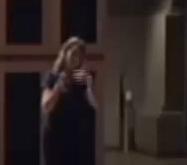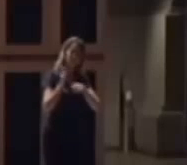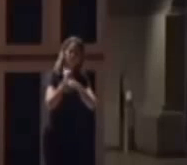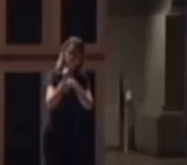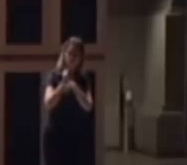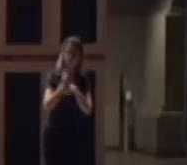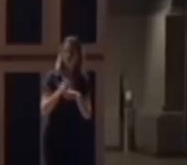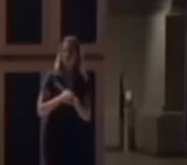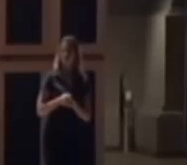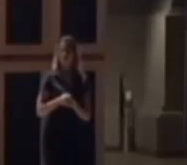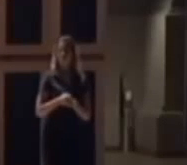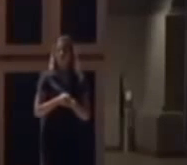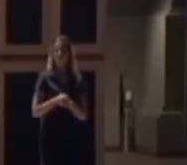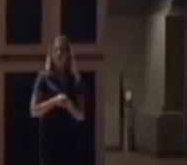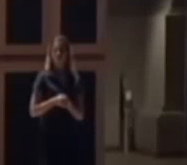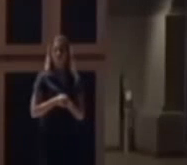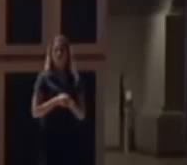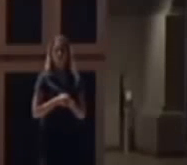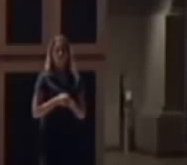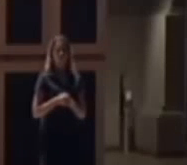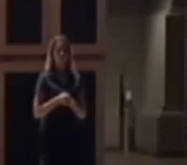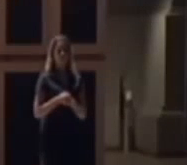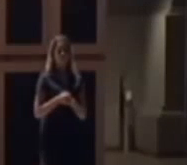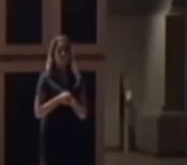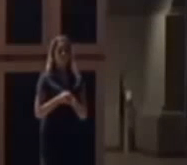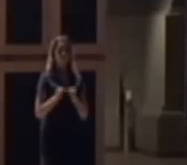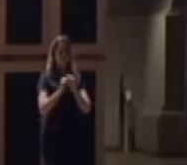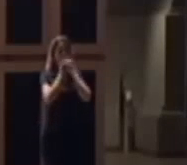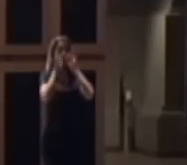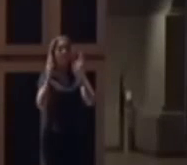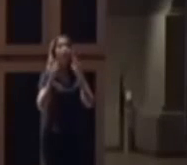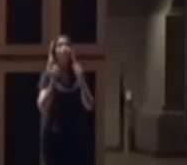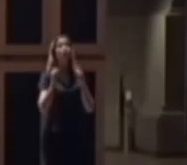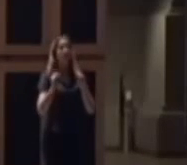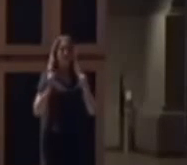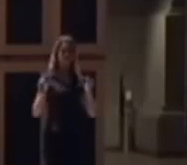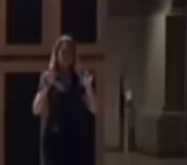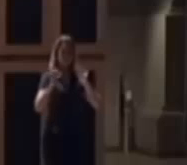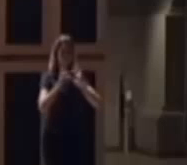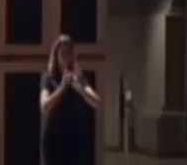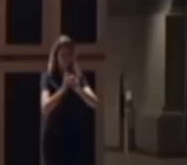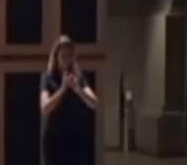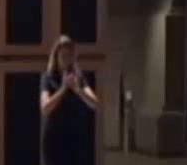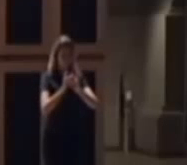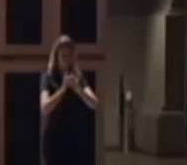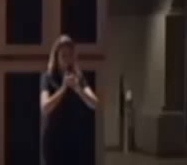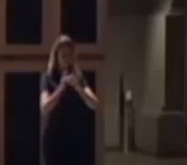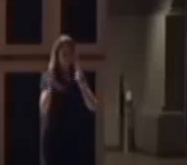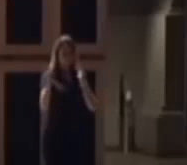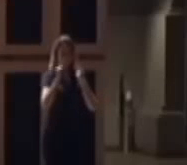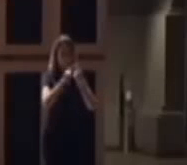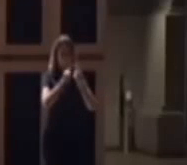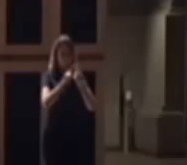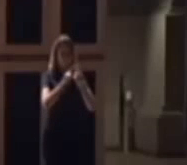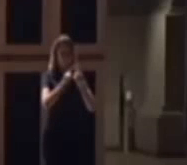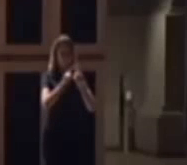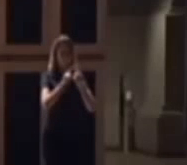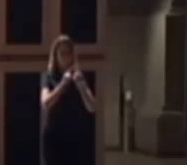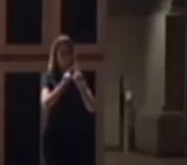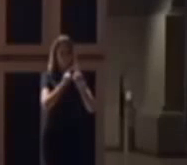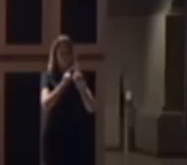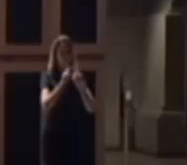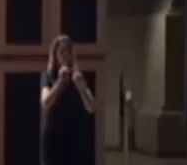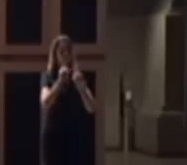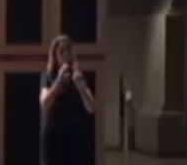CEPLAG. E do ponto de vista da avaliação do termo de parceria, nós temos, primeiro, a